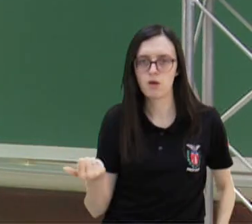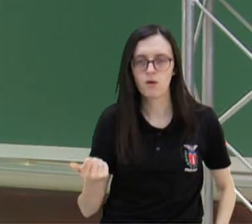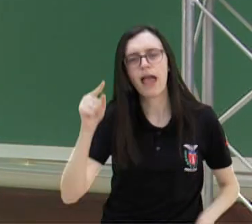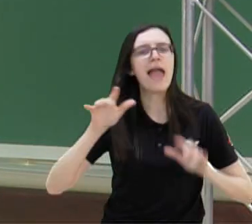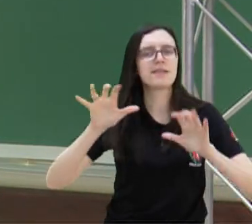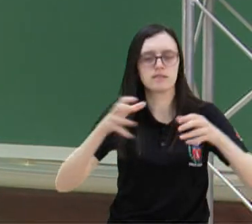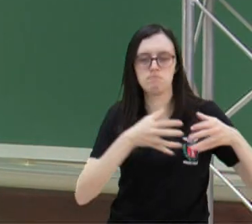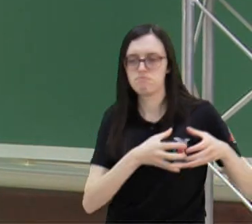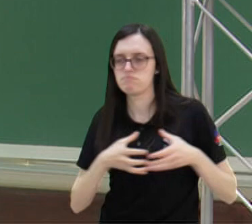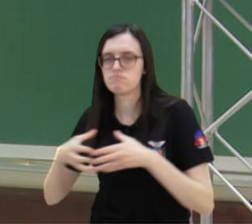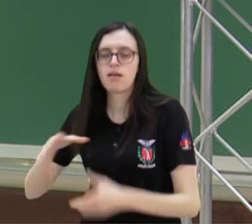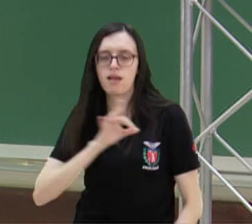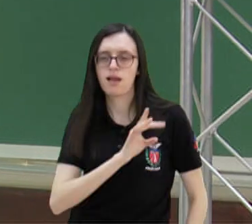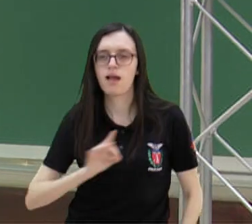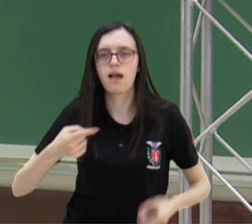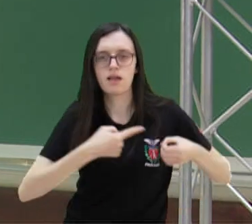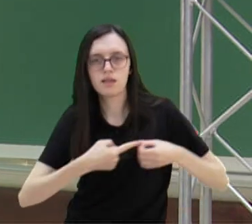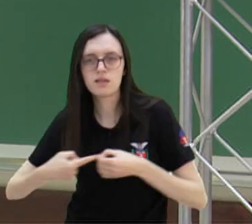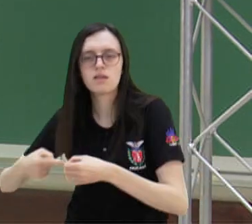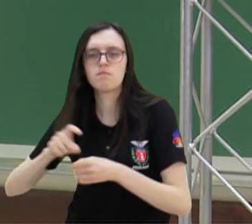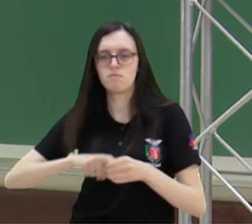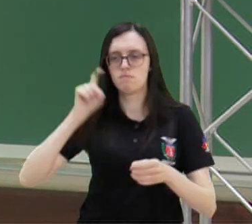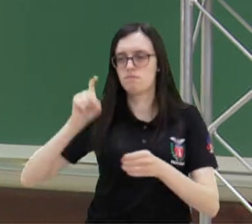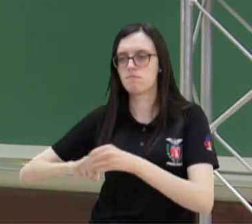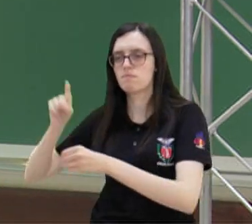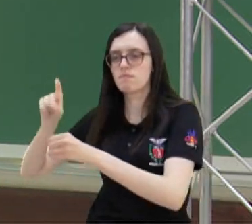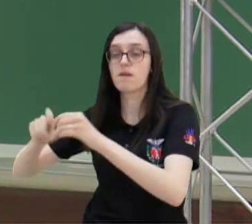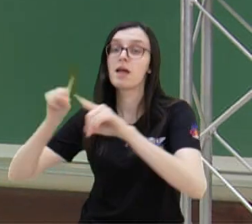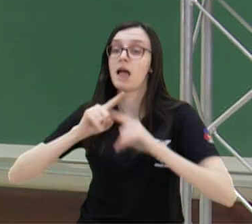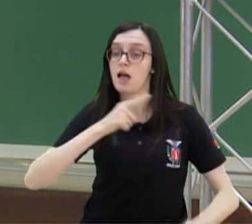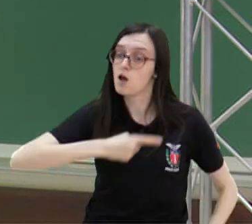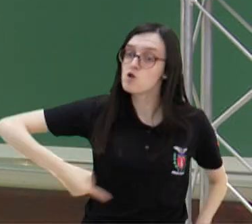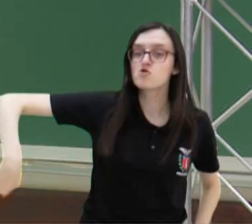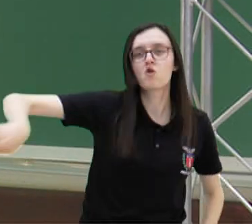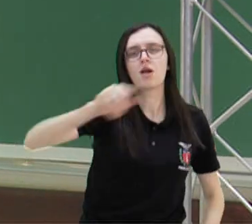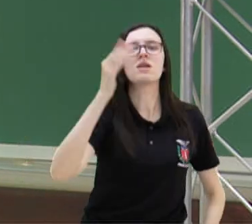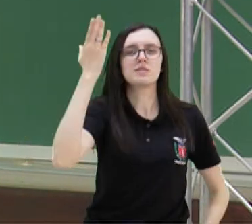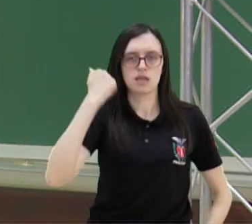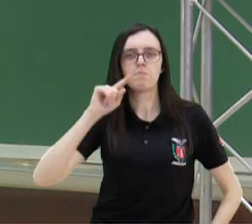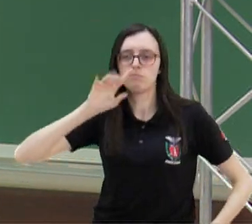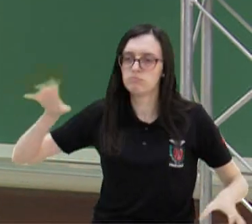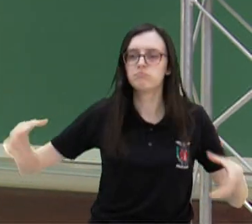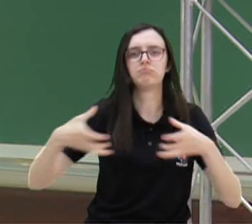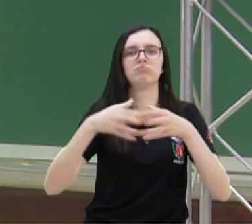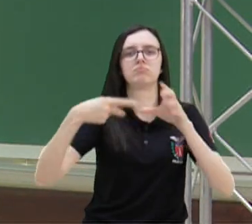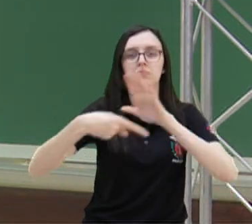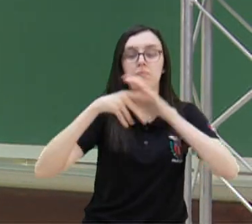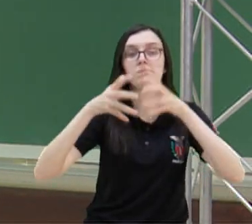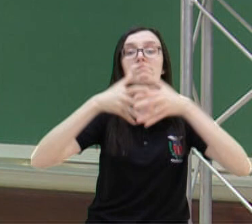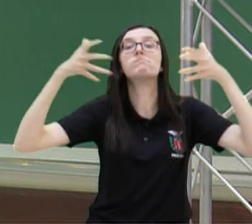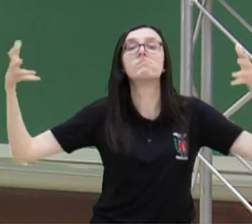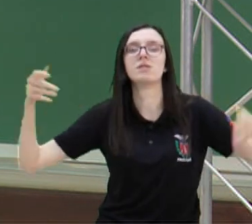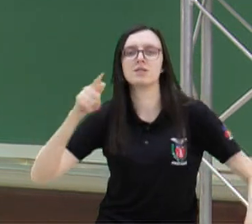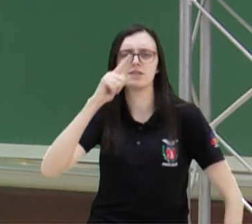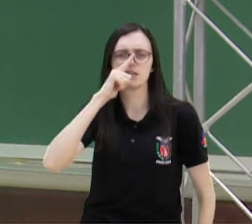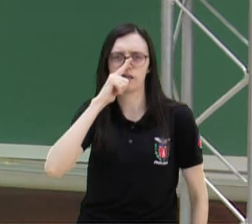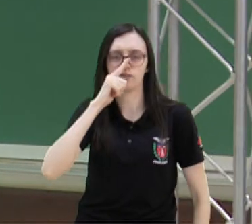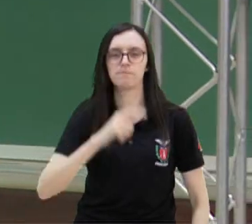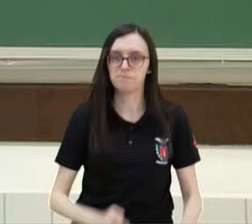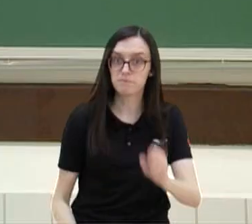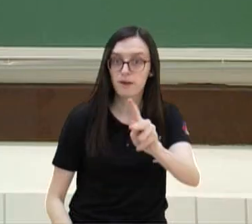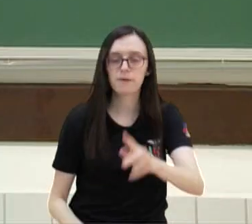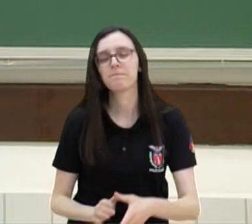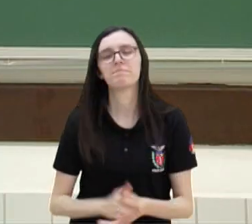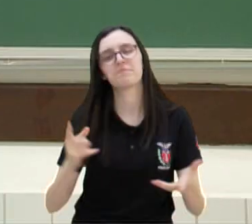mais ou menos assim, cada cidadezinha independente, porém todas sabiam que faziam parte de um contexto maior chamado Grécia,